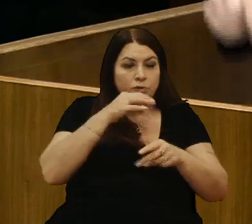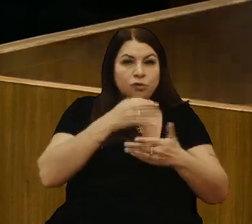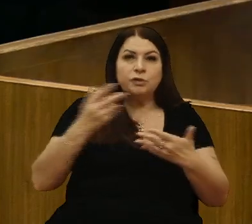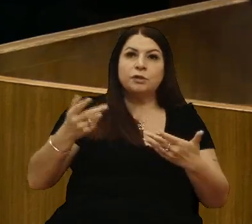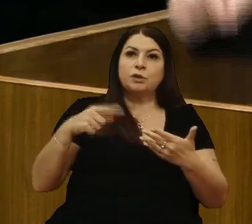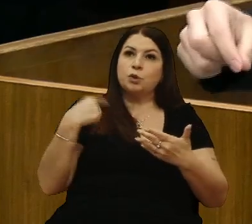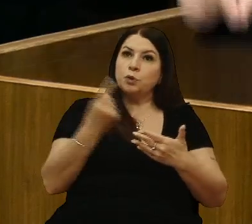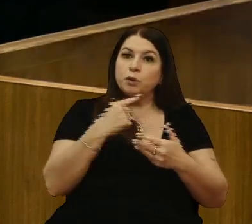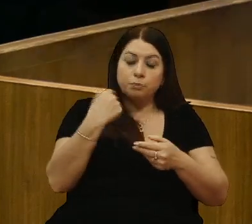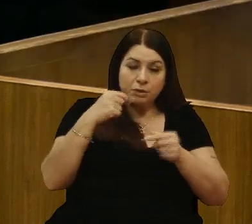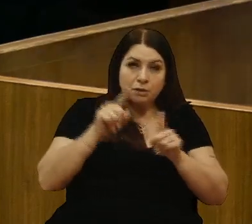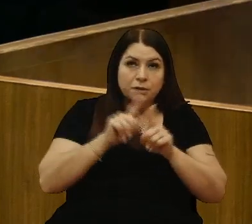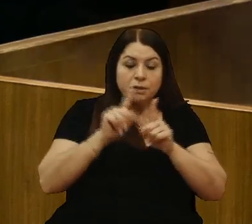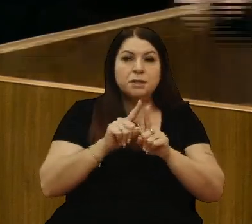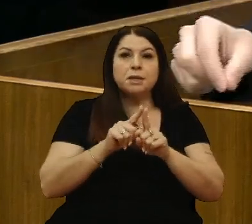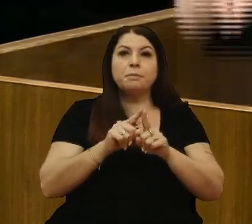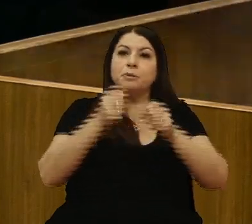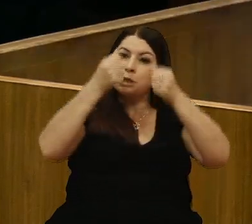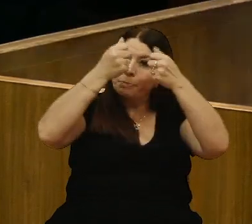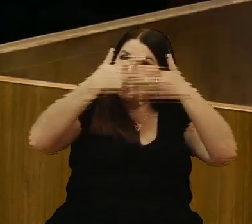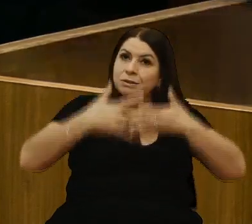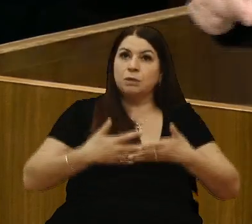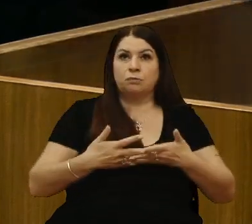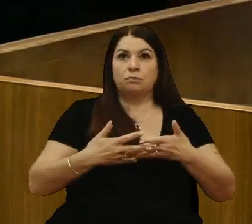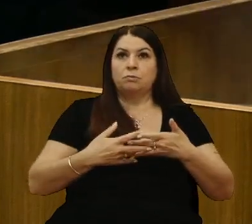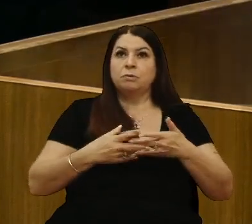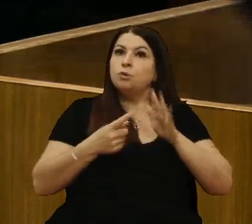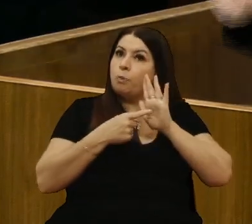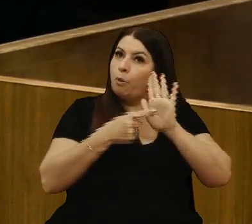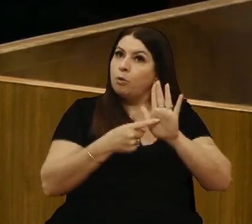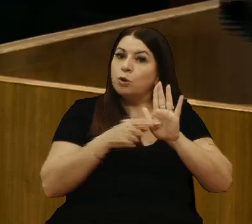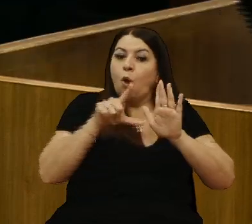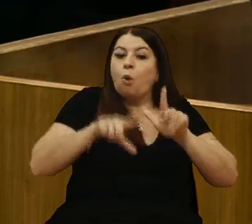Nós precisamos de explicações e que nos mostrem